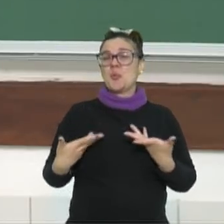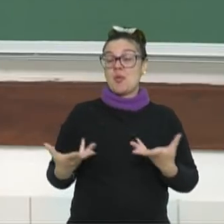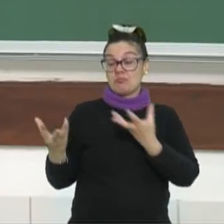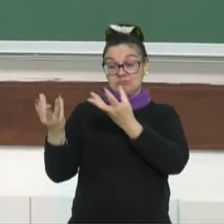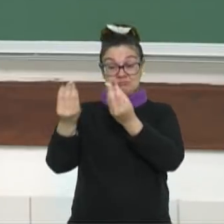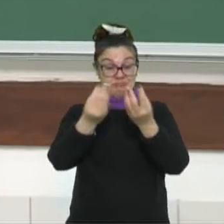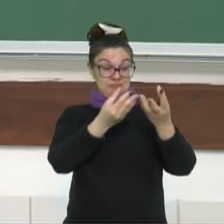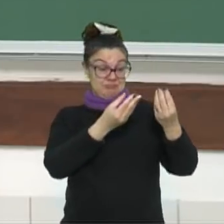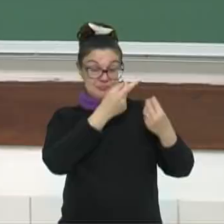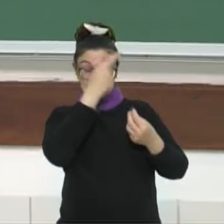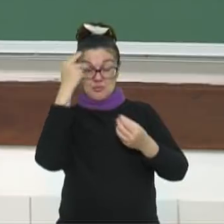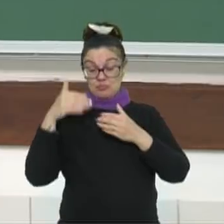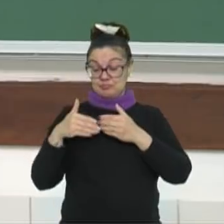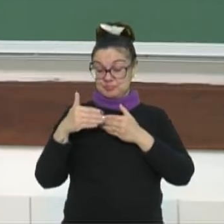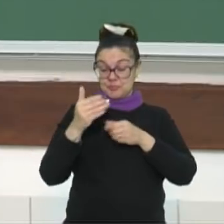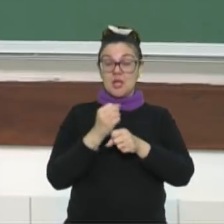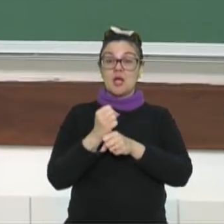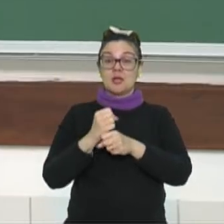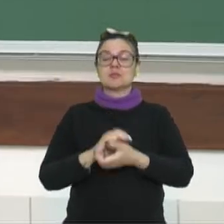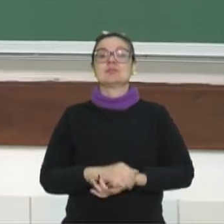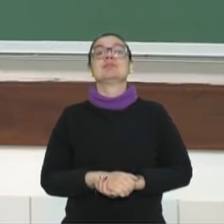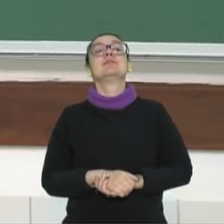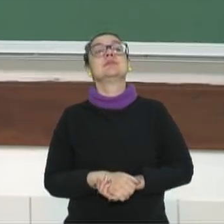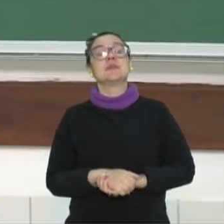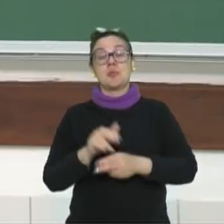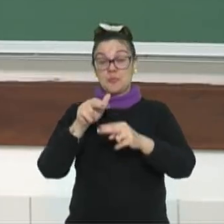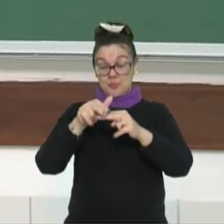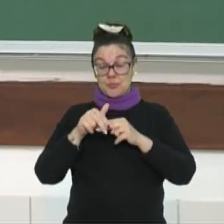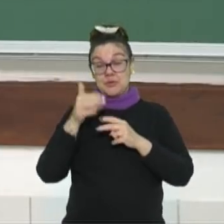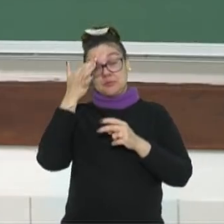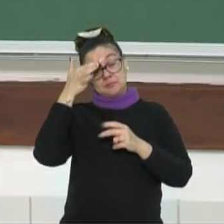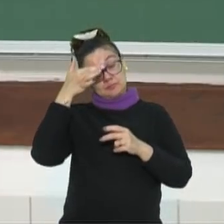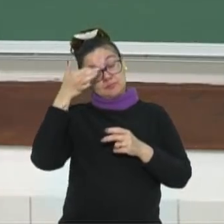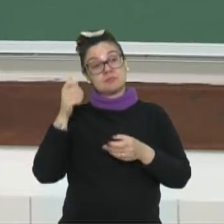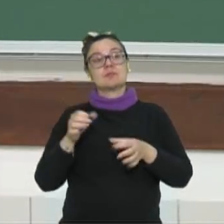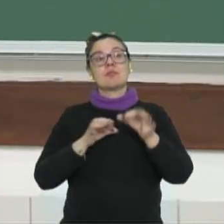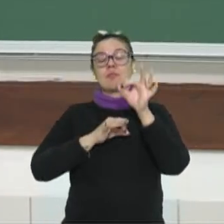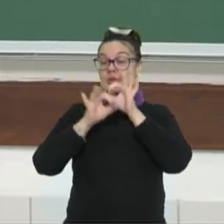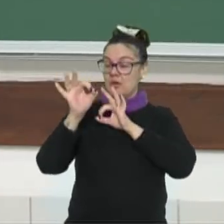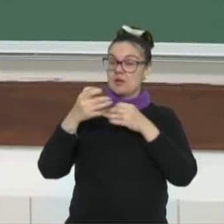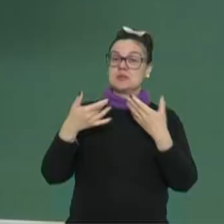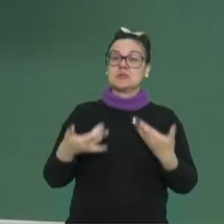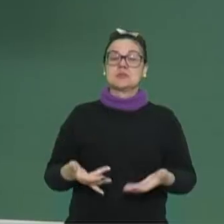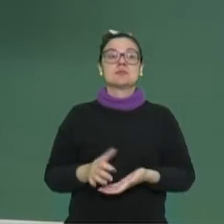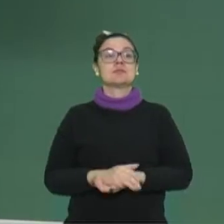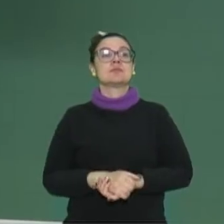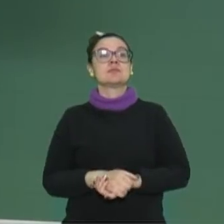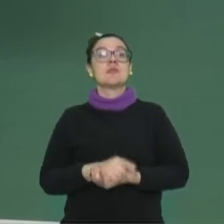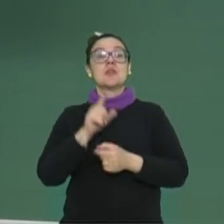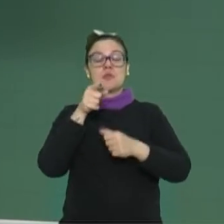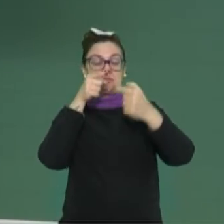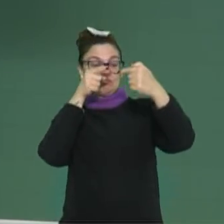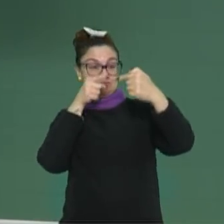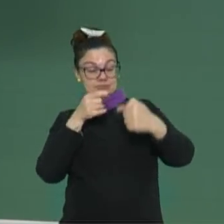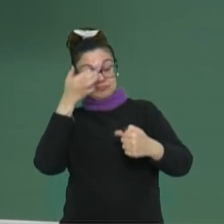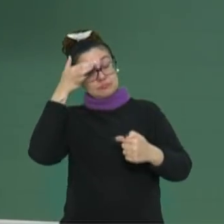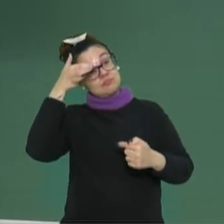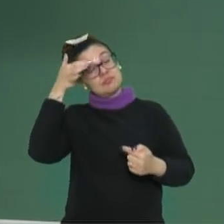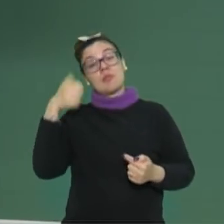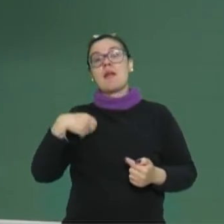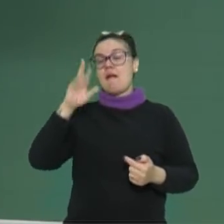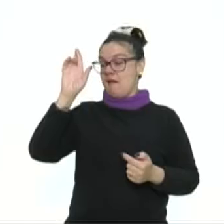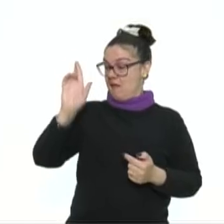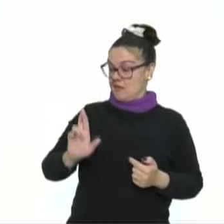né, tantas pessoas assim daqui a um tempo? Por isso, reescrever dessa forma. E isso, ao ver dele, é enfrentar essa questão de forma